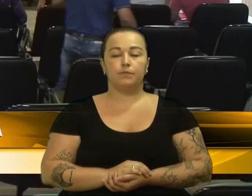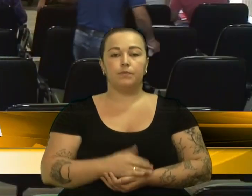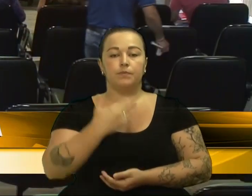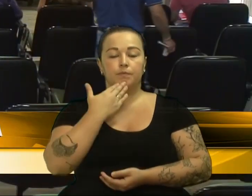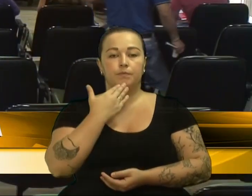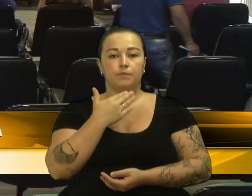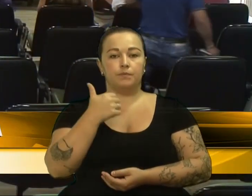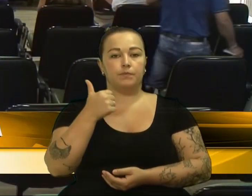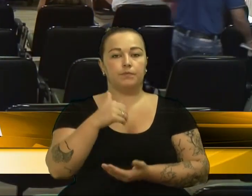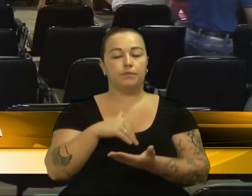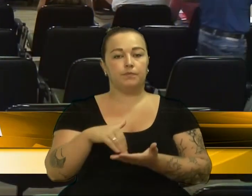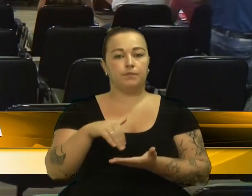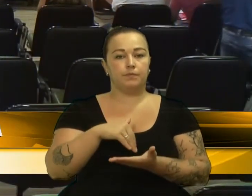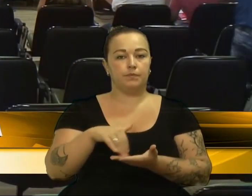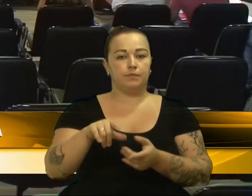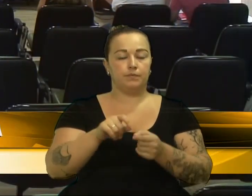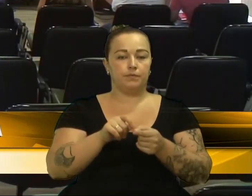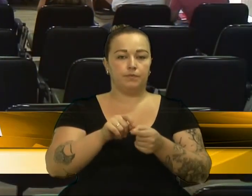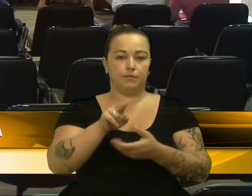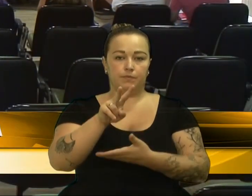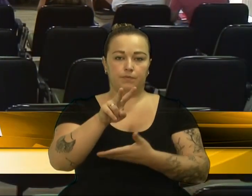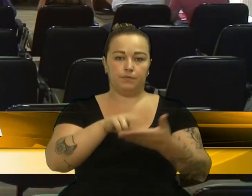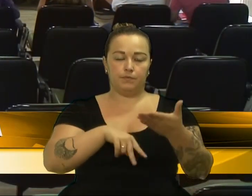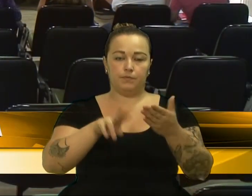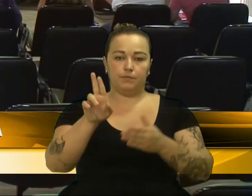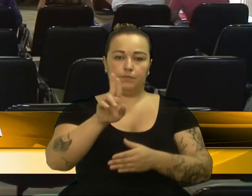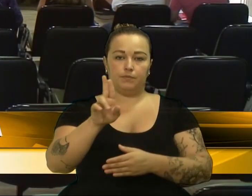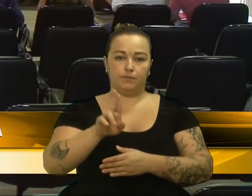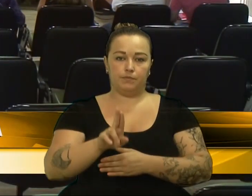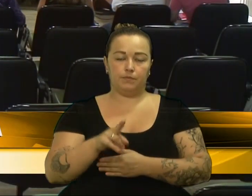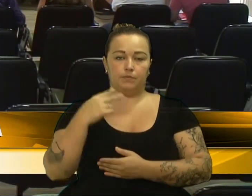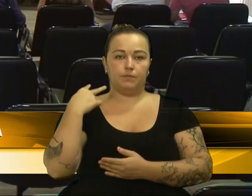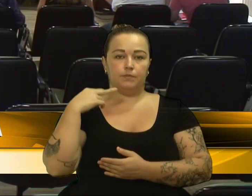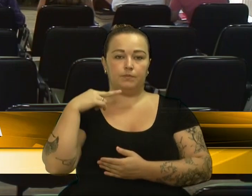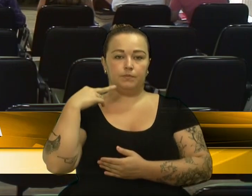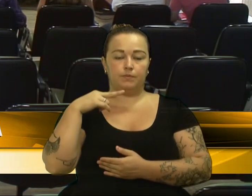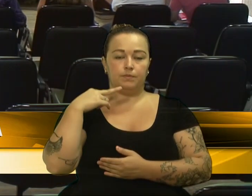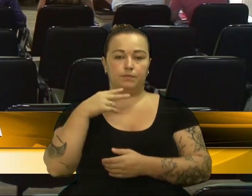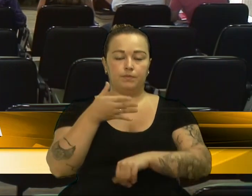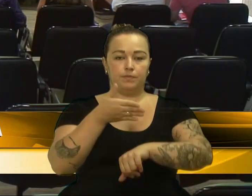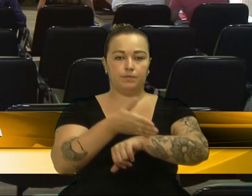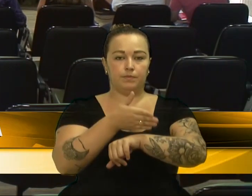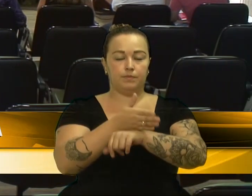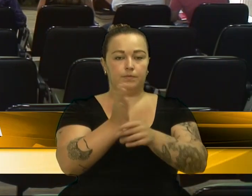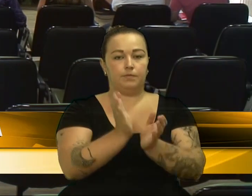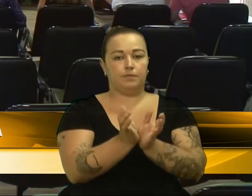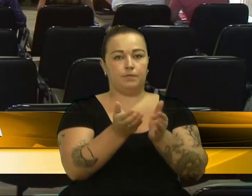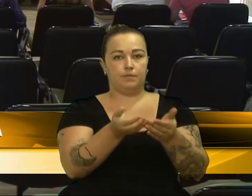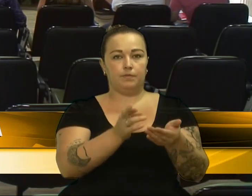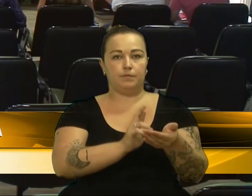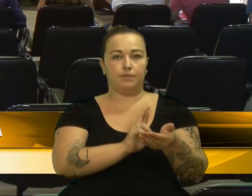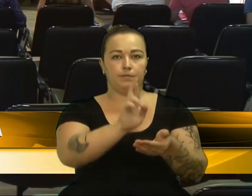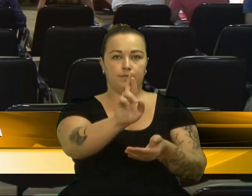Solicito à primeira secretária que faça a leitura da nominata de vereadores que compõem a comissão